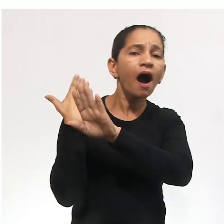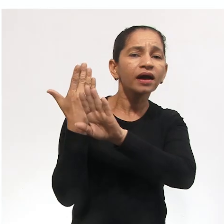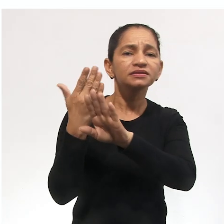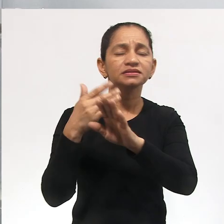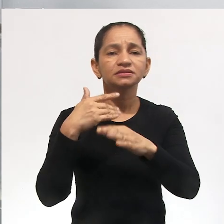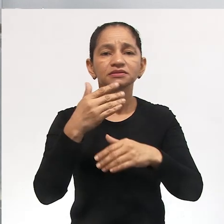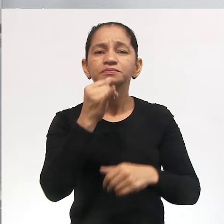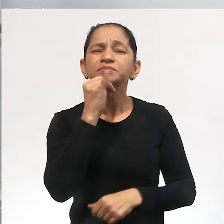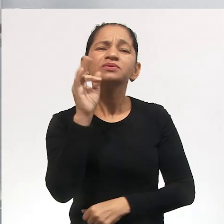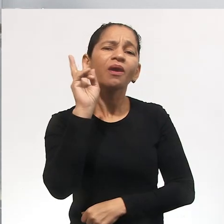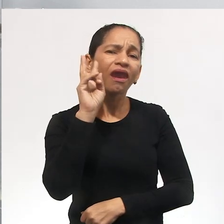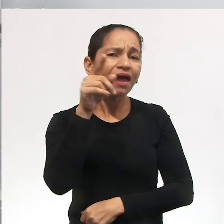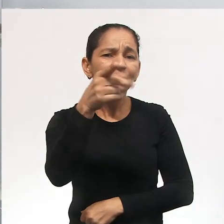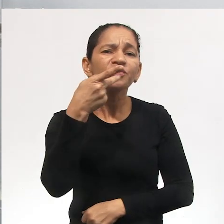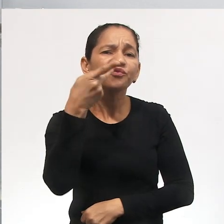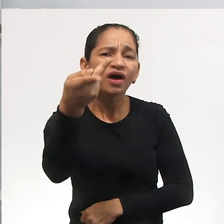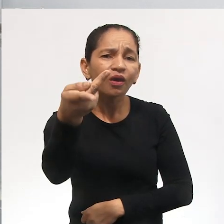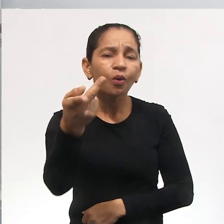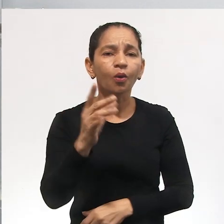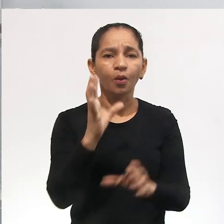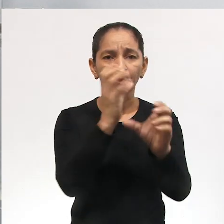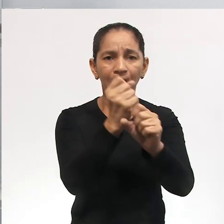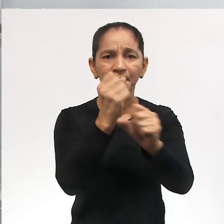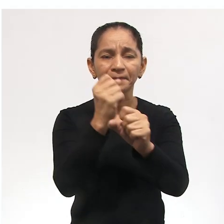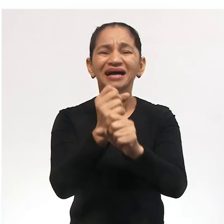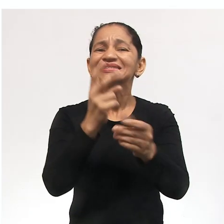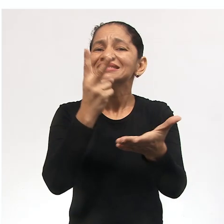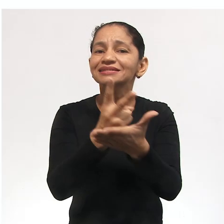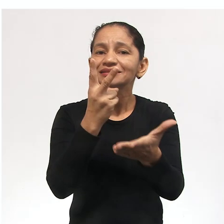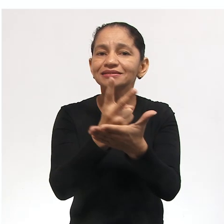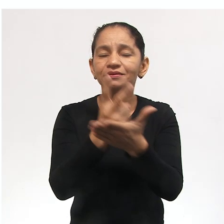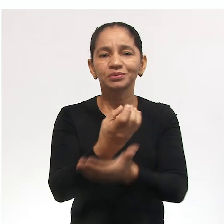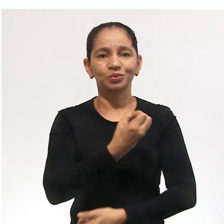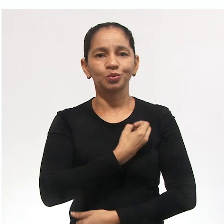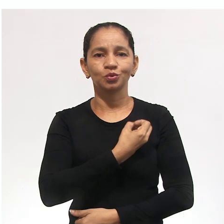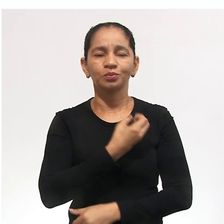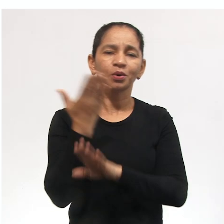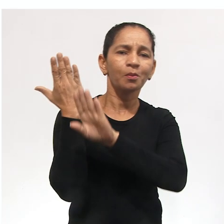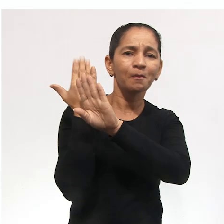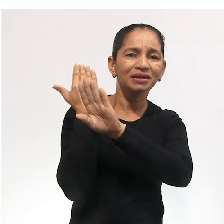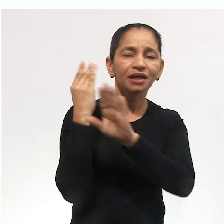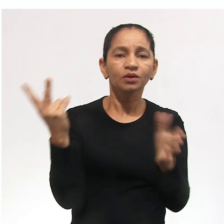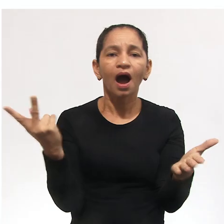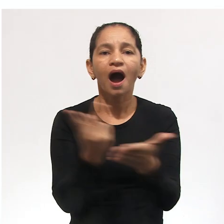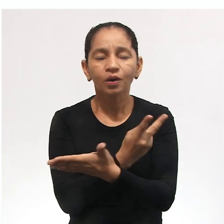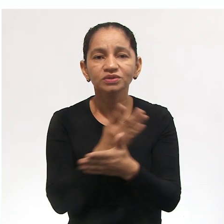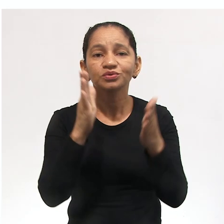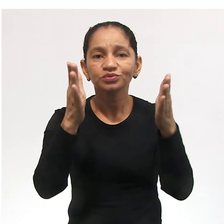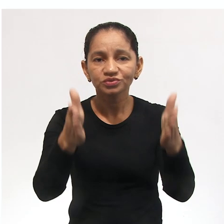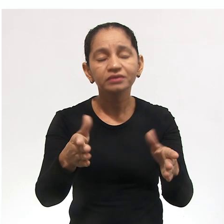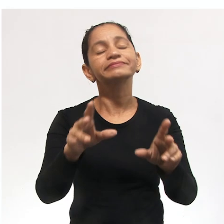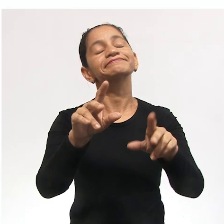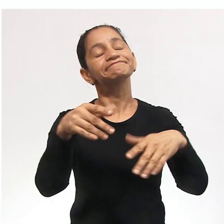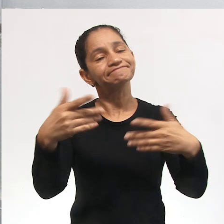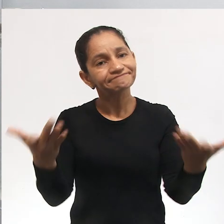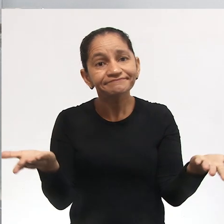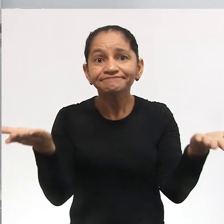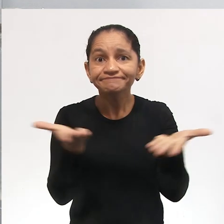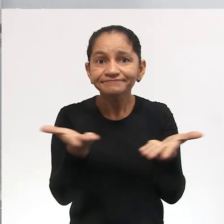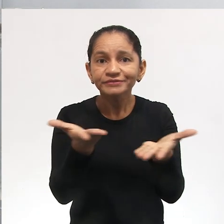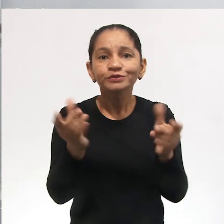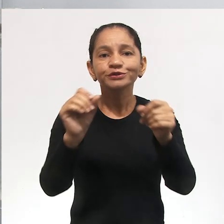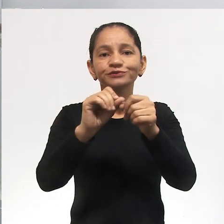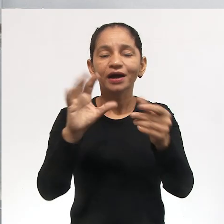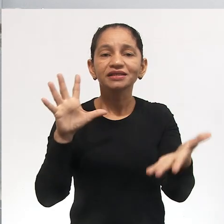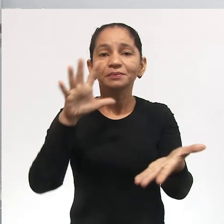vocês que a contabilidade ela funciona com dados passados? Então, que representam benefícios econômicos presentes. Gente,